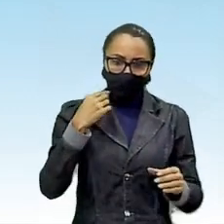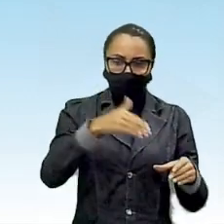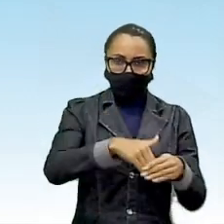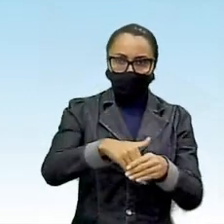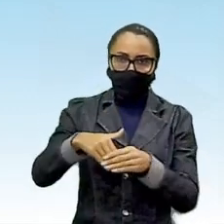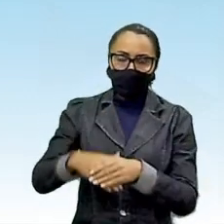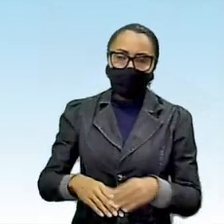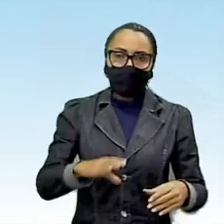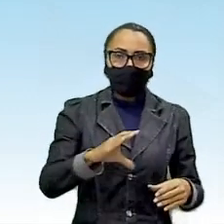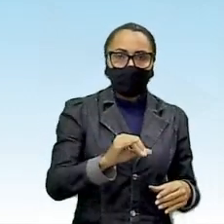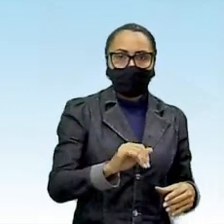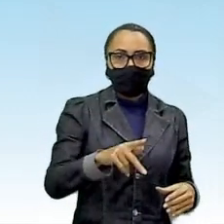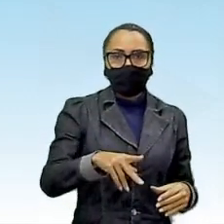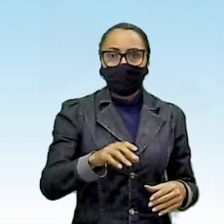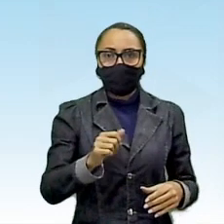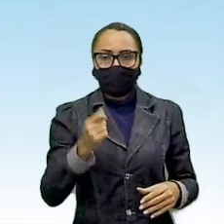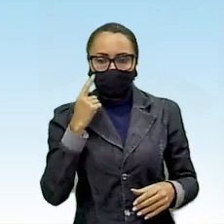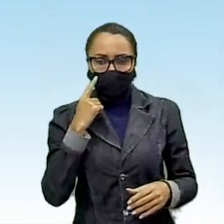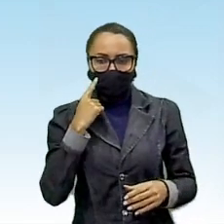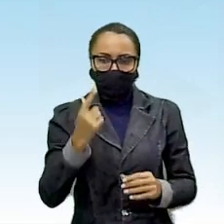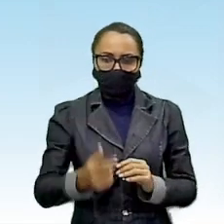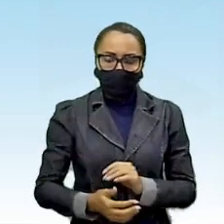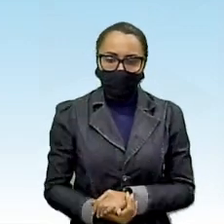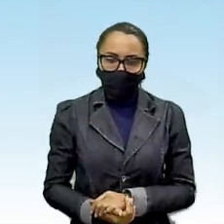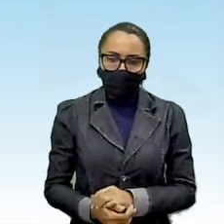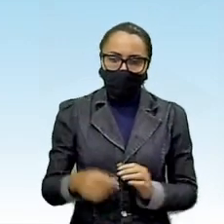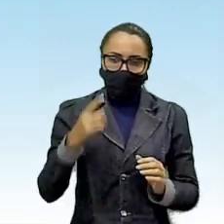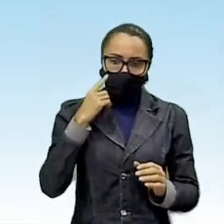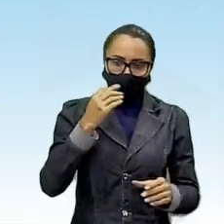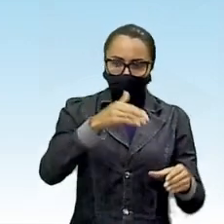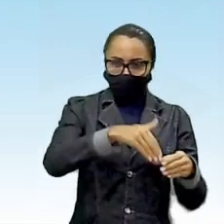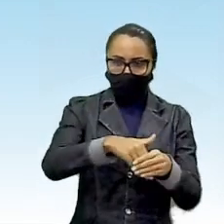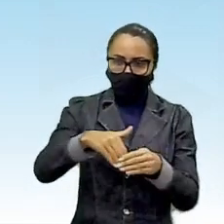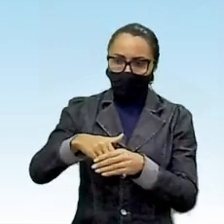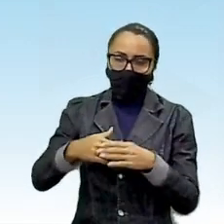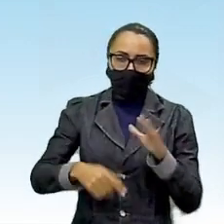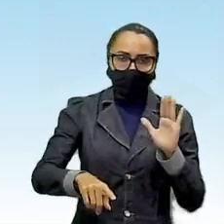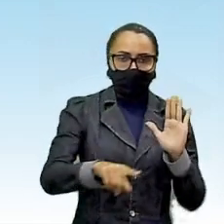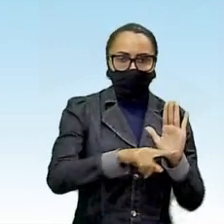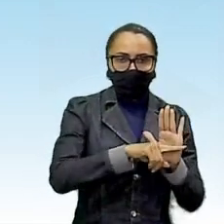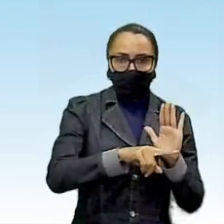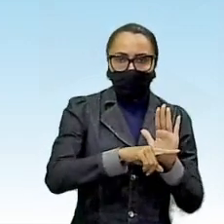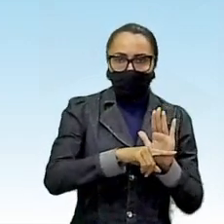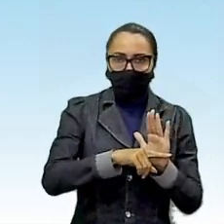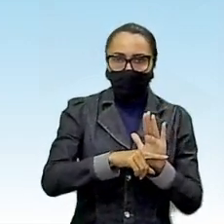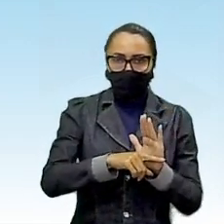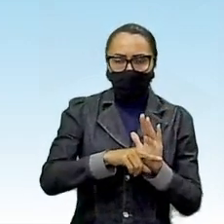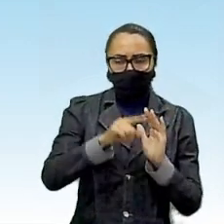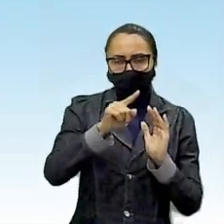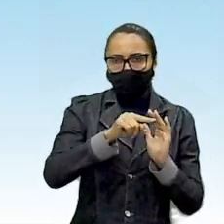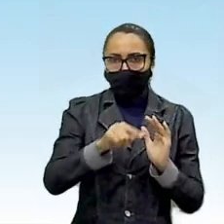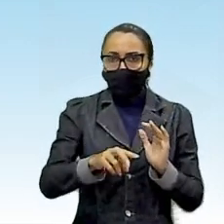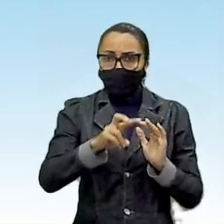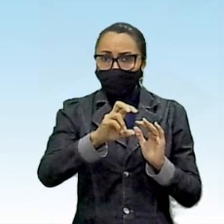CIPA, se tivesse naquela apuração de votos menos de 50% dos